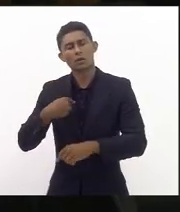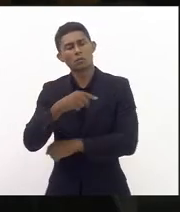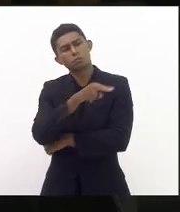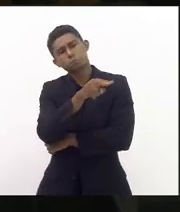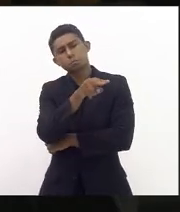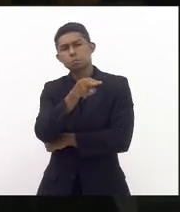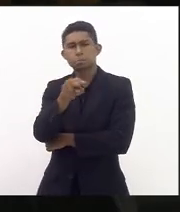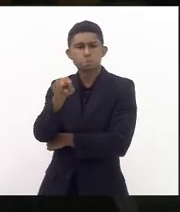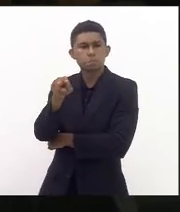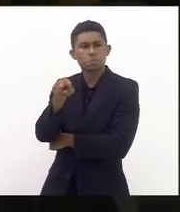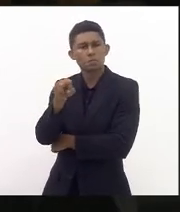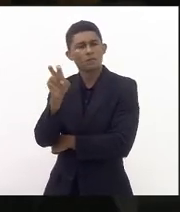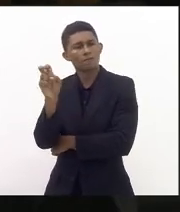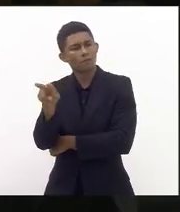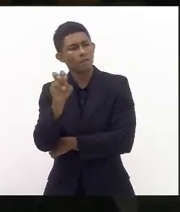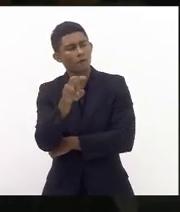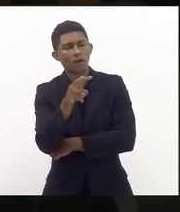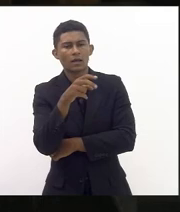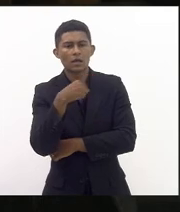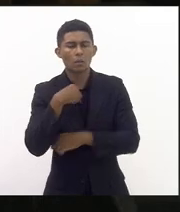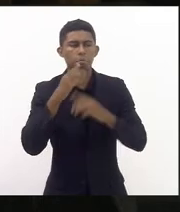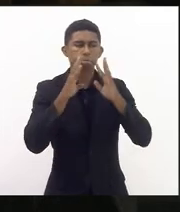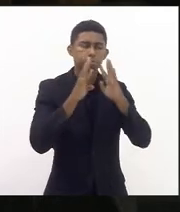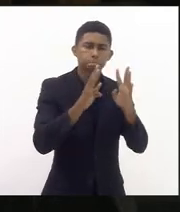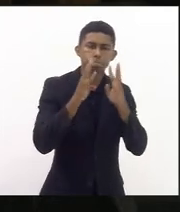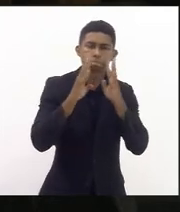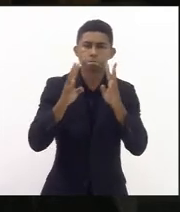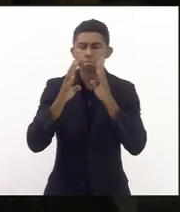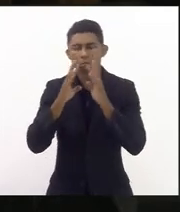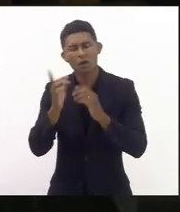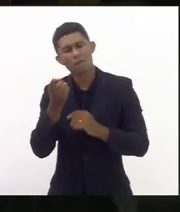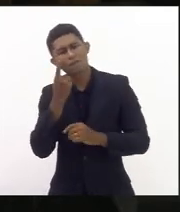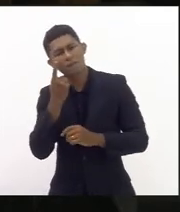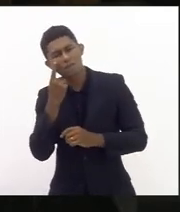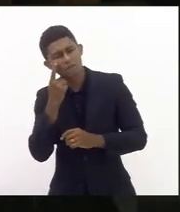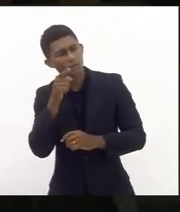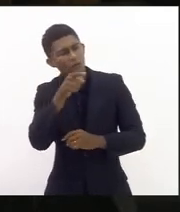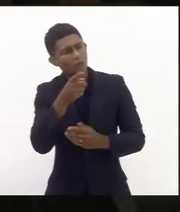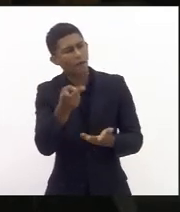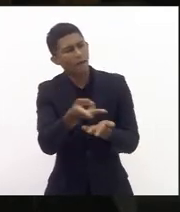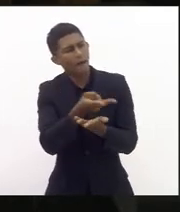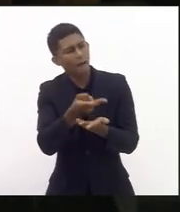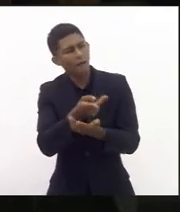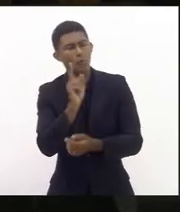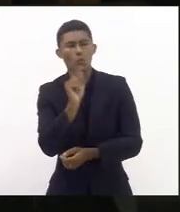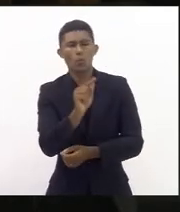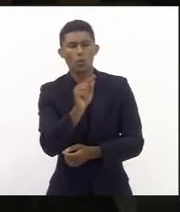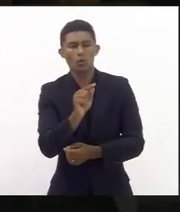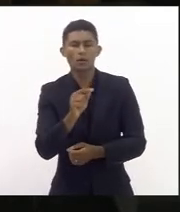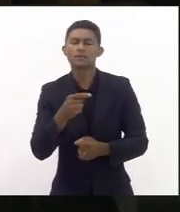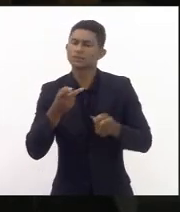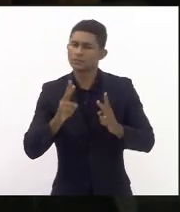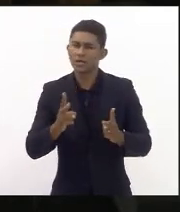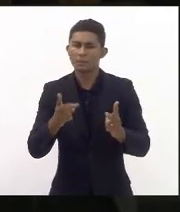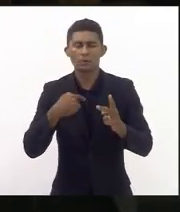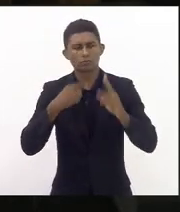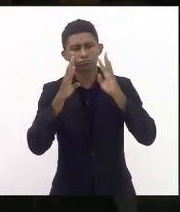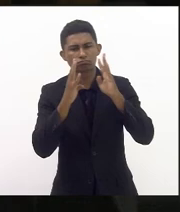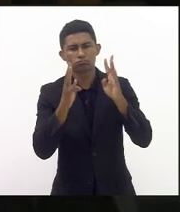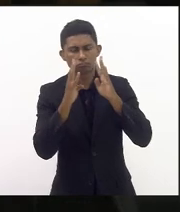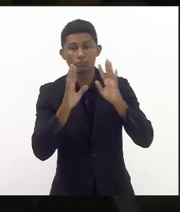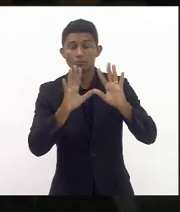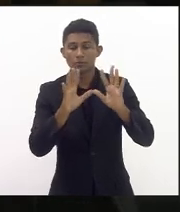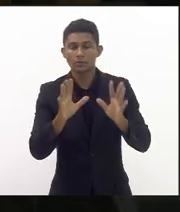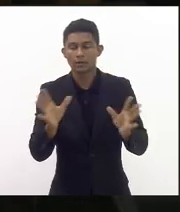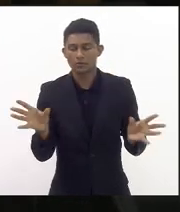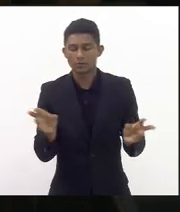ouvindo, para verificar o que está errado em cada passo que se dá. E concluo, deputado